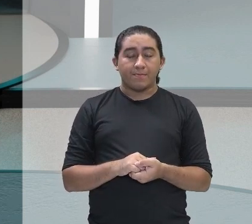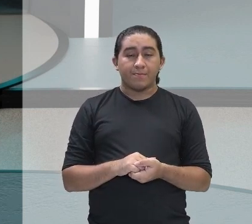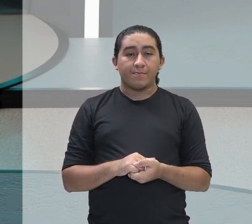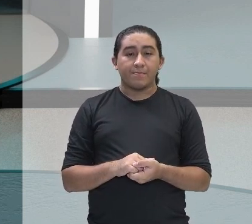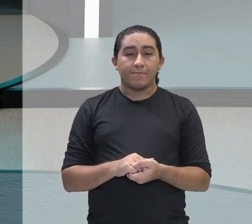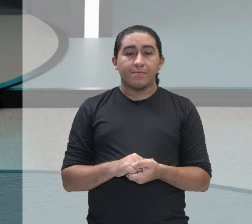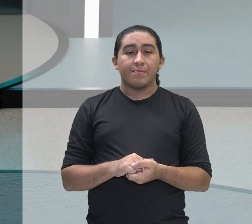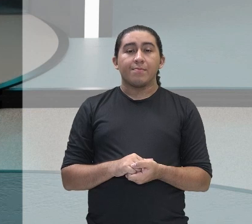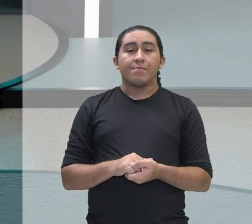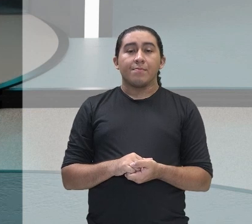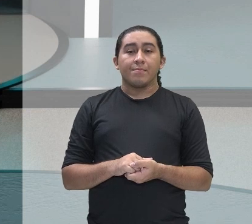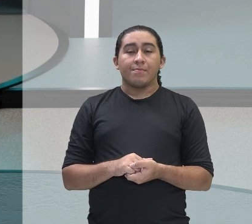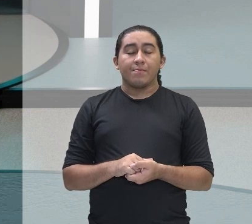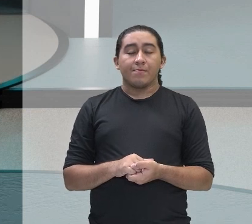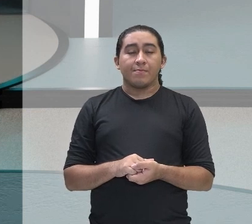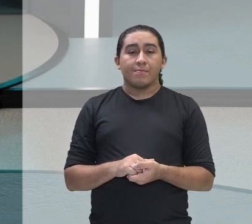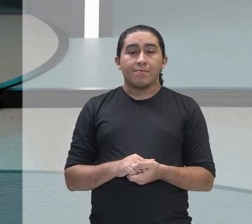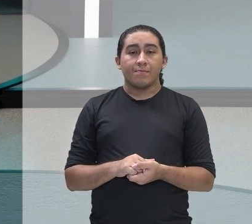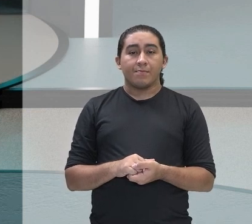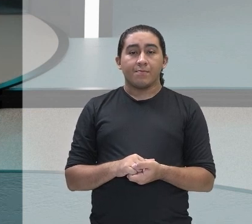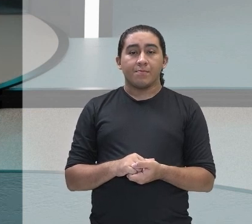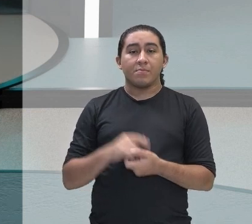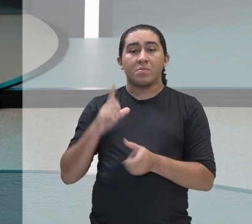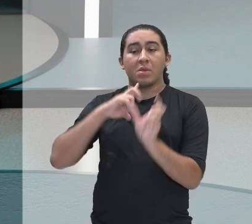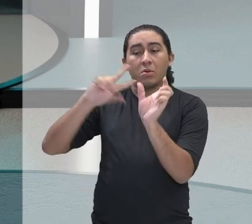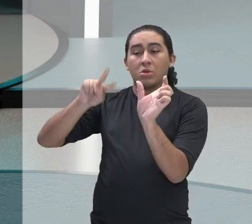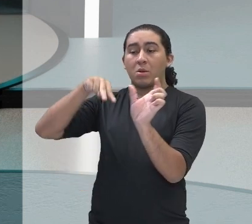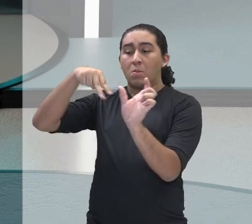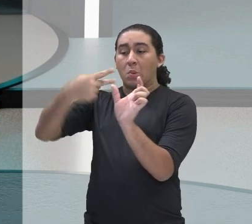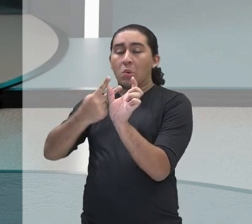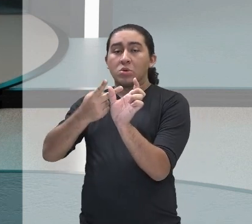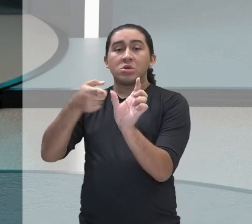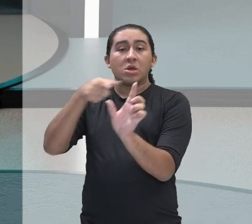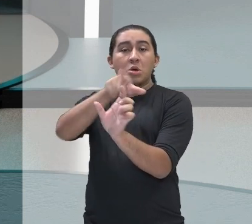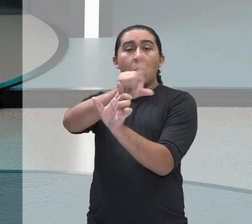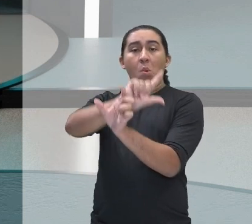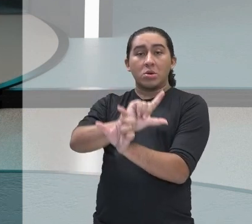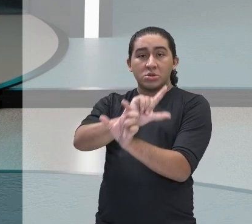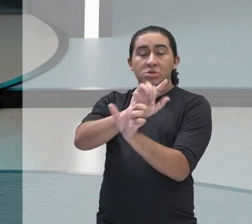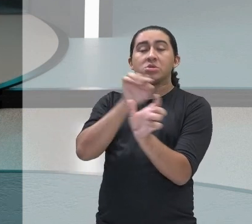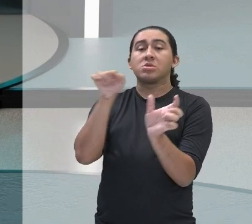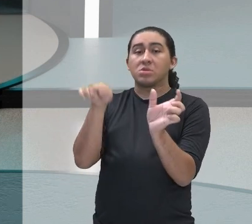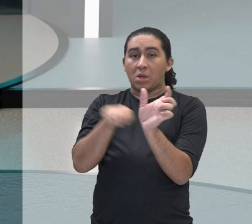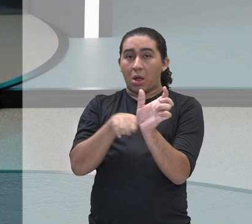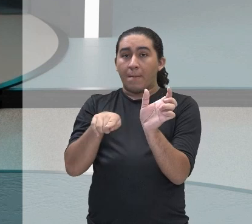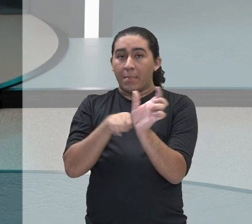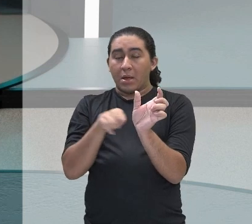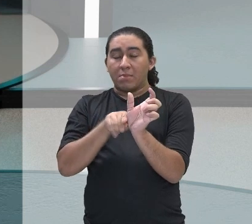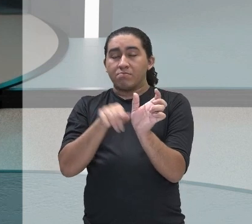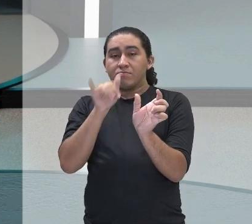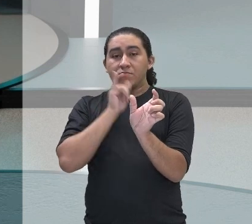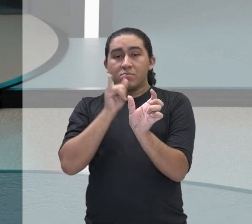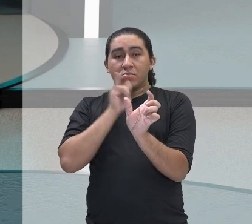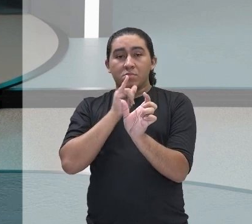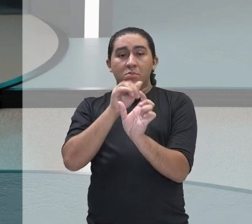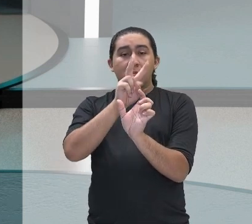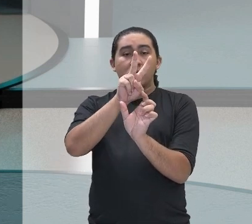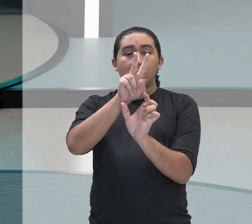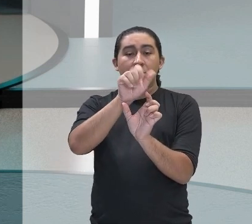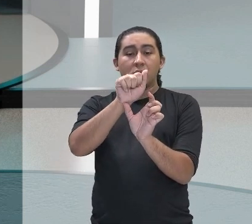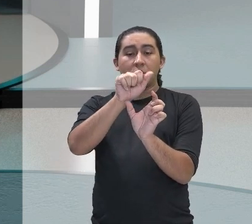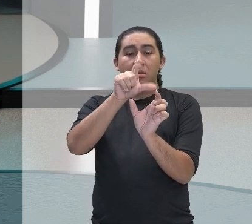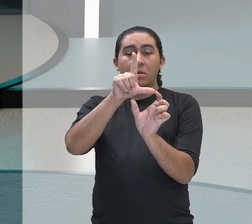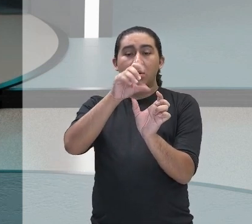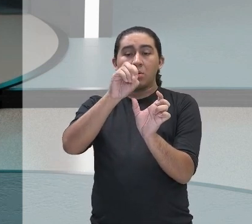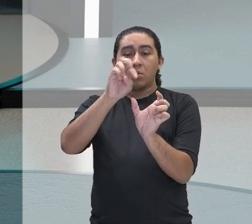esse morfema que vem depois, ele vem depois do radical e não antes. Veja